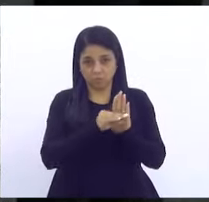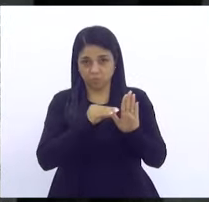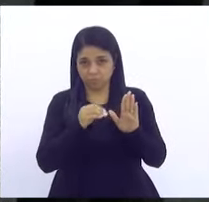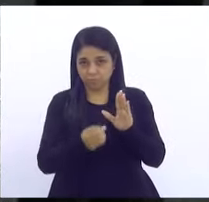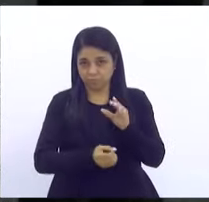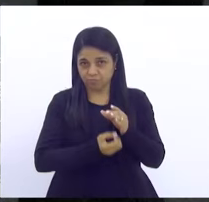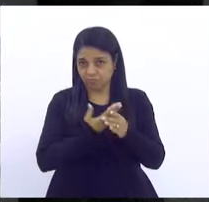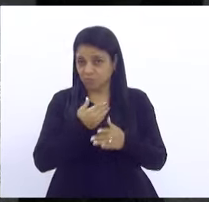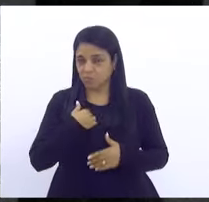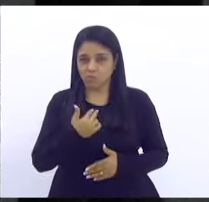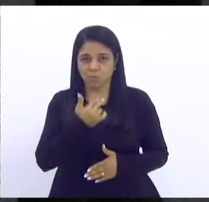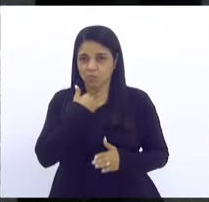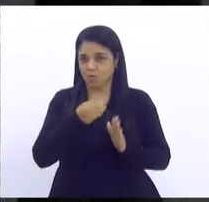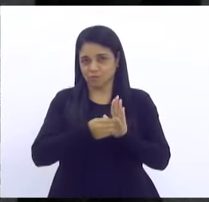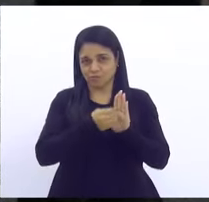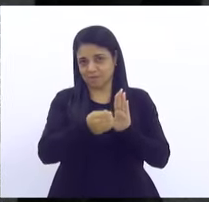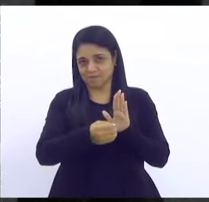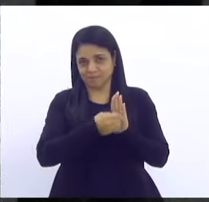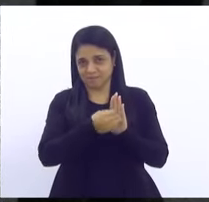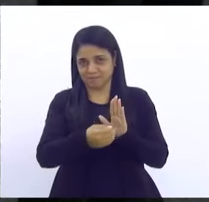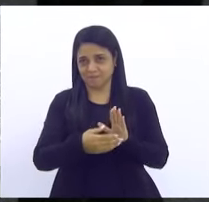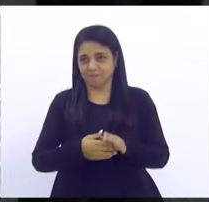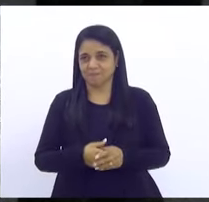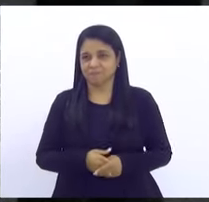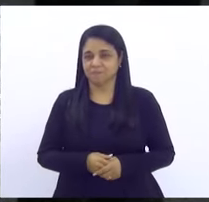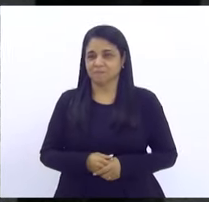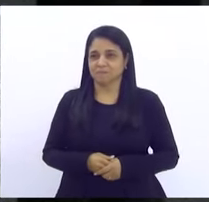posso emitir parecer.